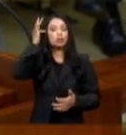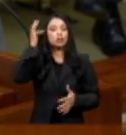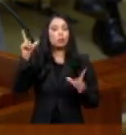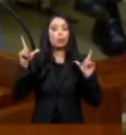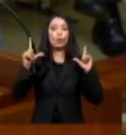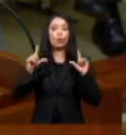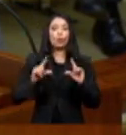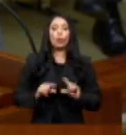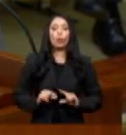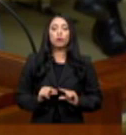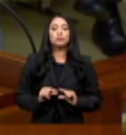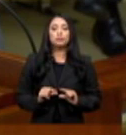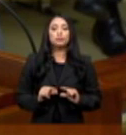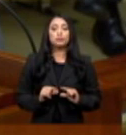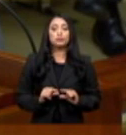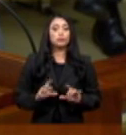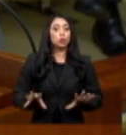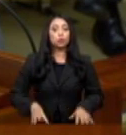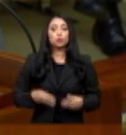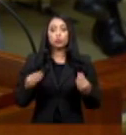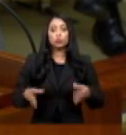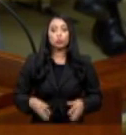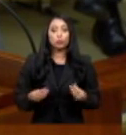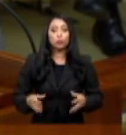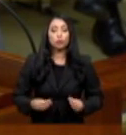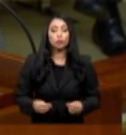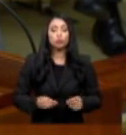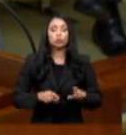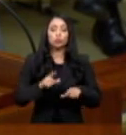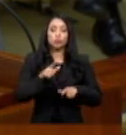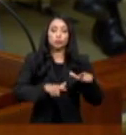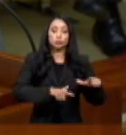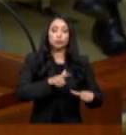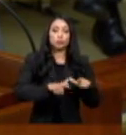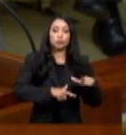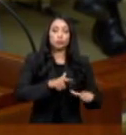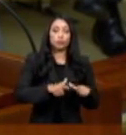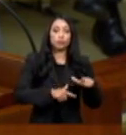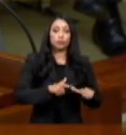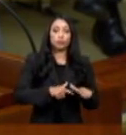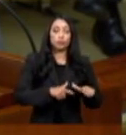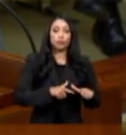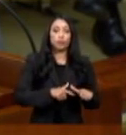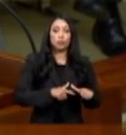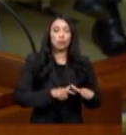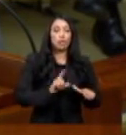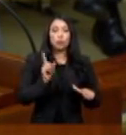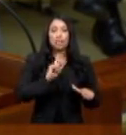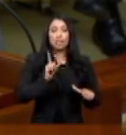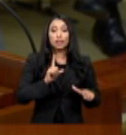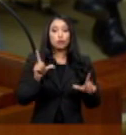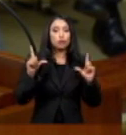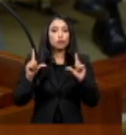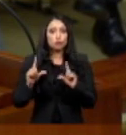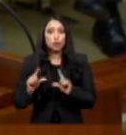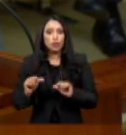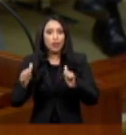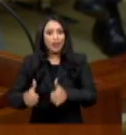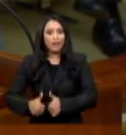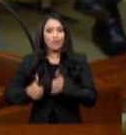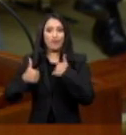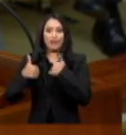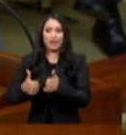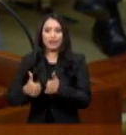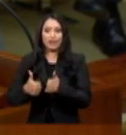os custos na prestação de serviços sem diminuir a qualidade nestas prestações, e tudo